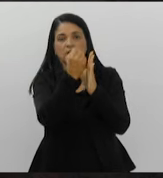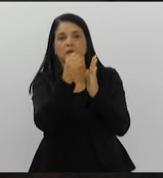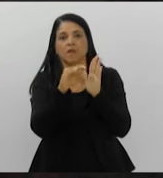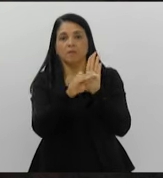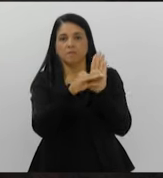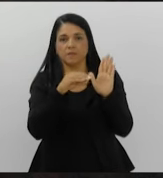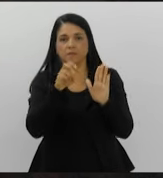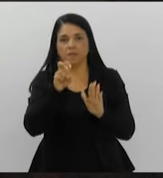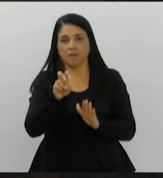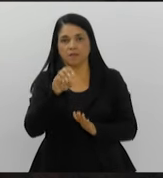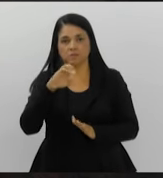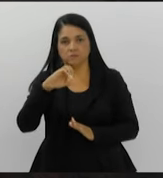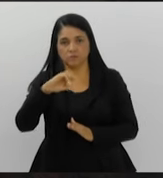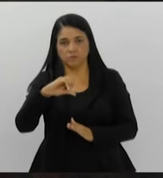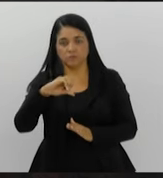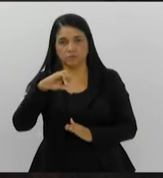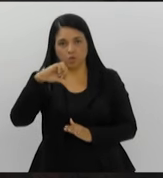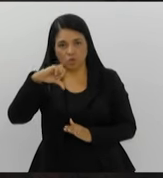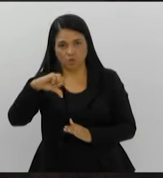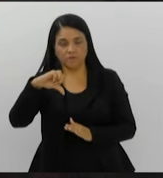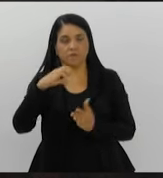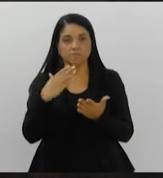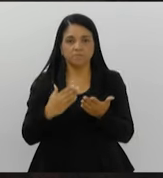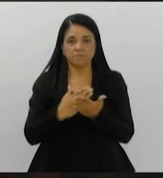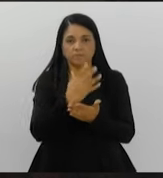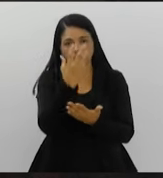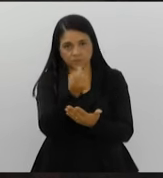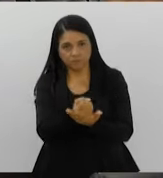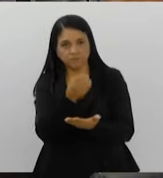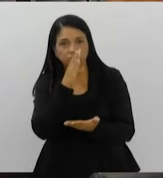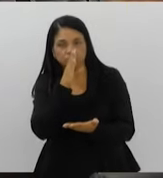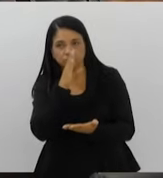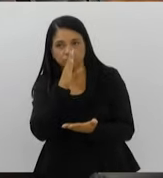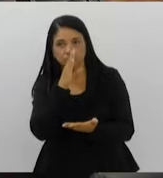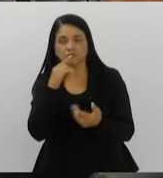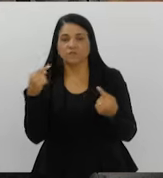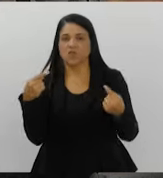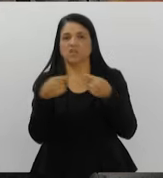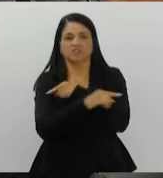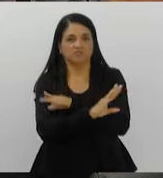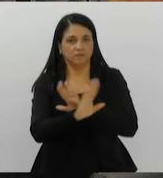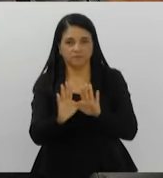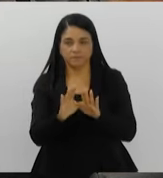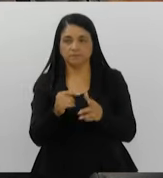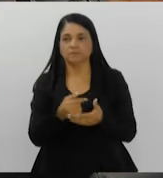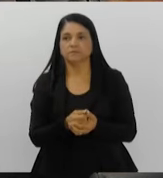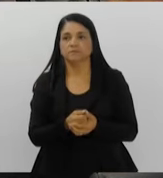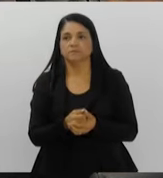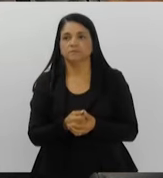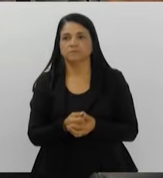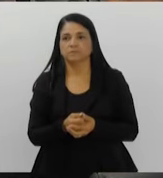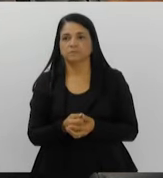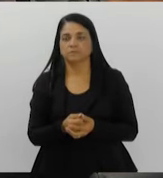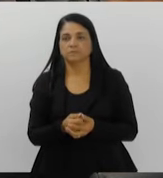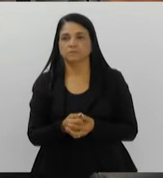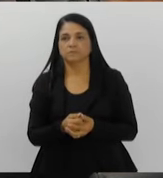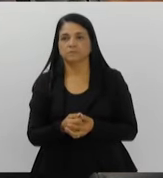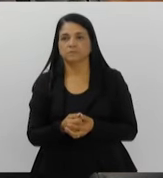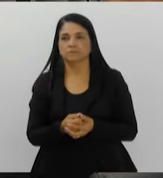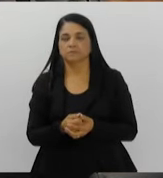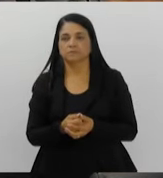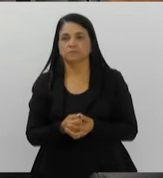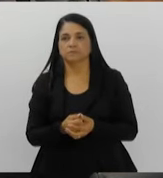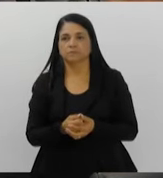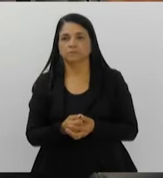número 509. Os senhores que aprovam, permaneçam como estão, rejeitado. Deputado Luiz Paulo. Presidente, eu